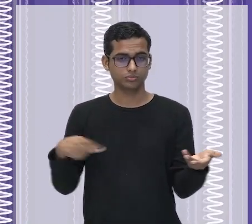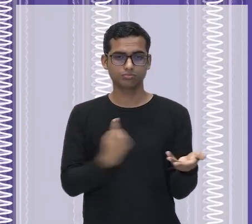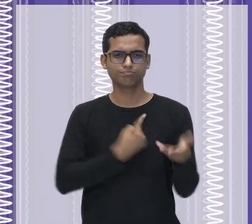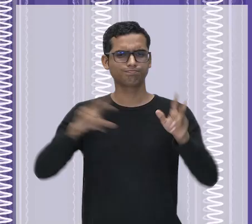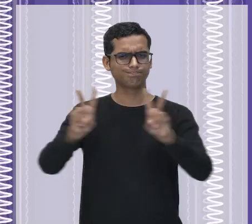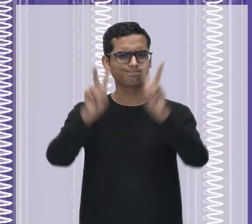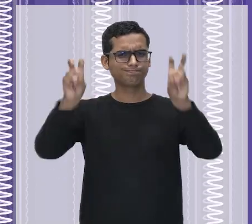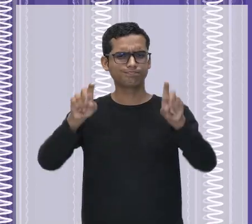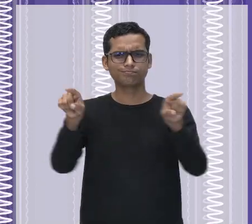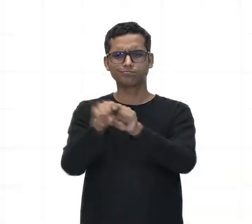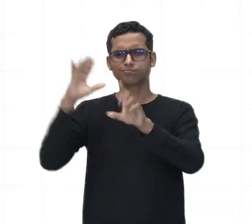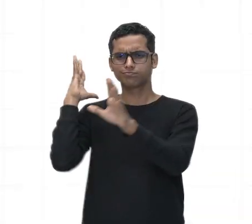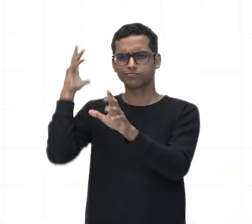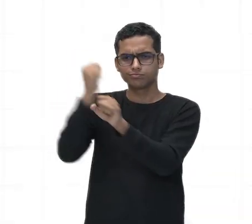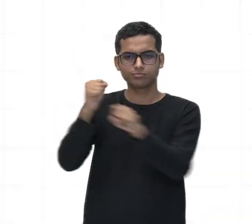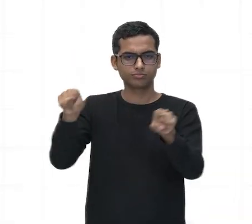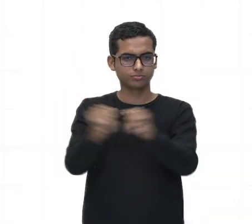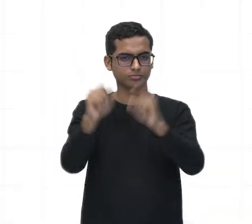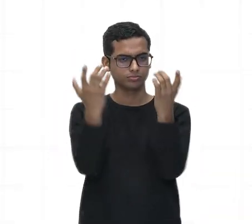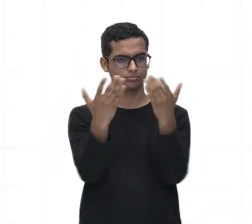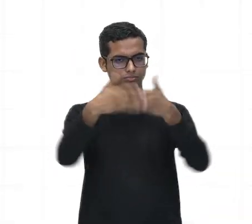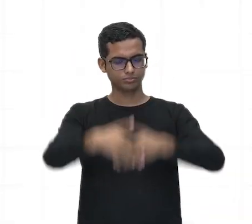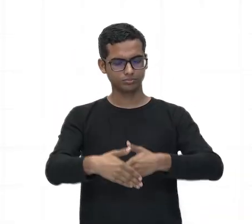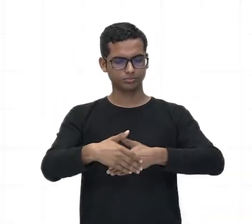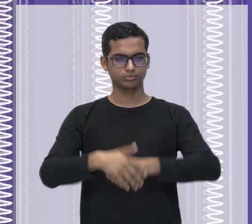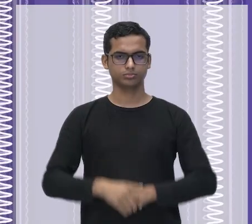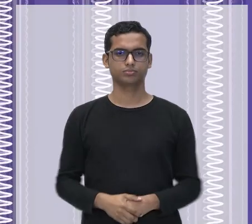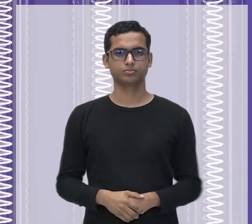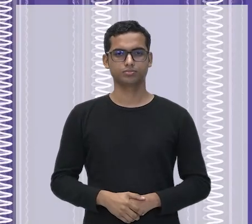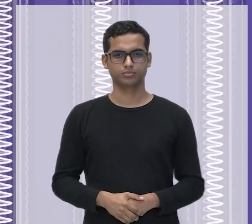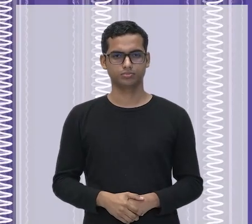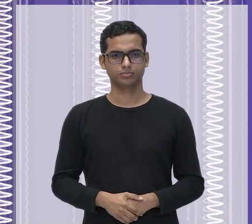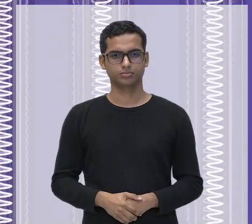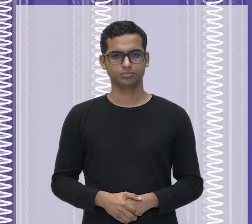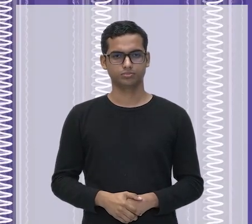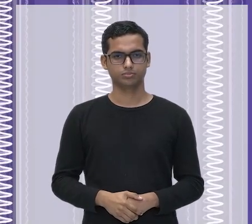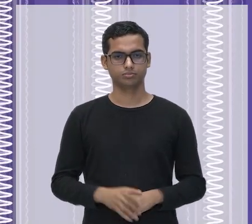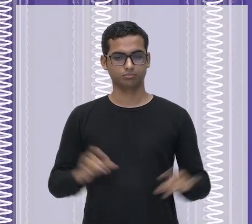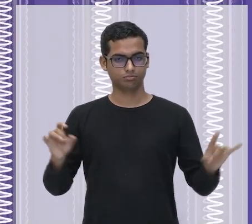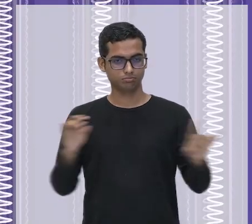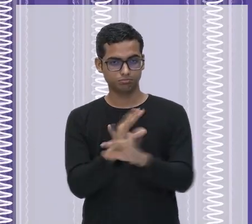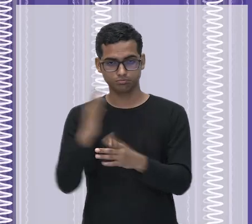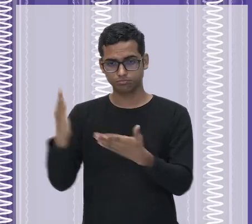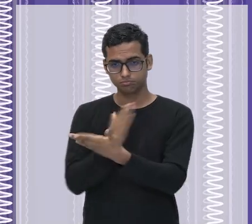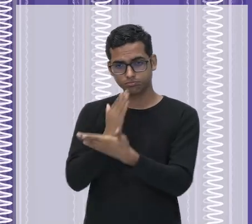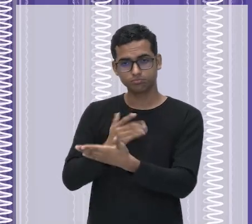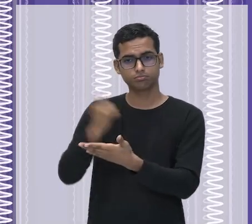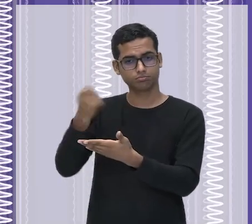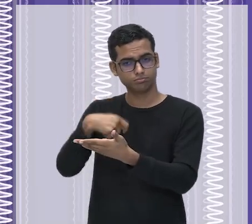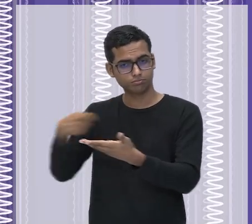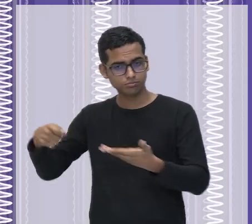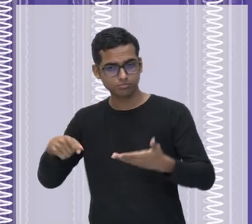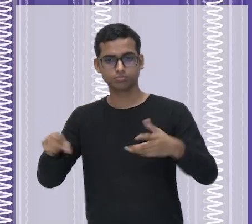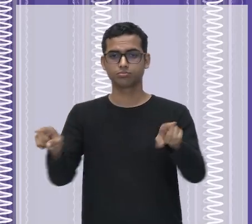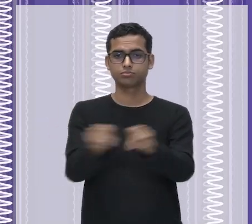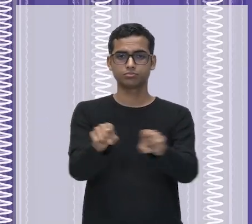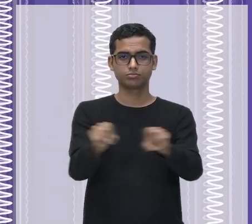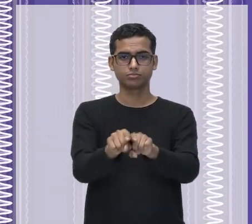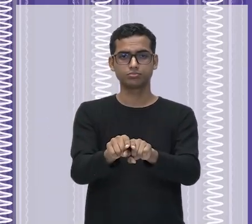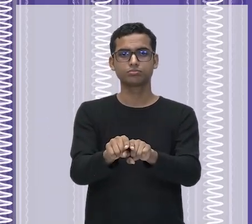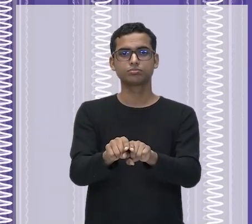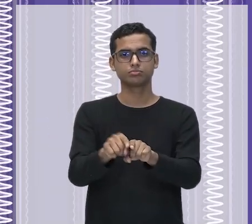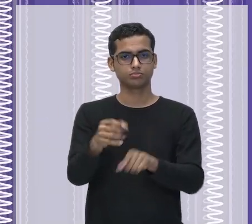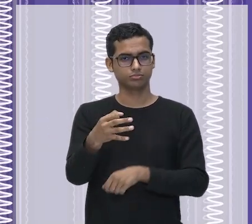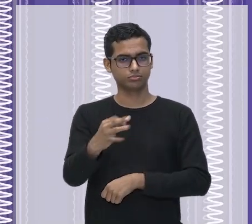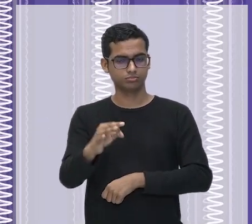teremos revisão e avaliação. Então, prepare o seu caderno, prepare